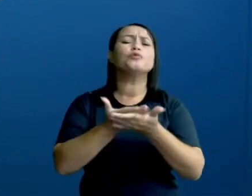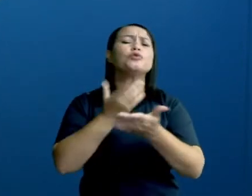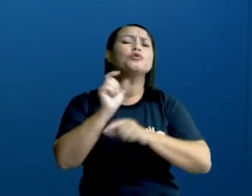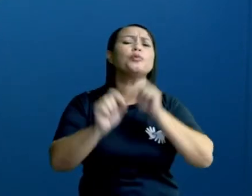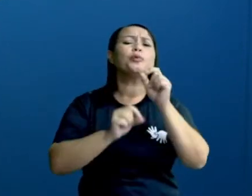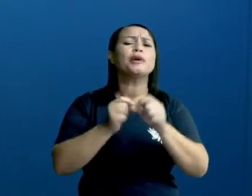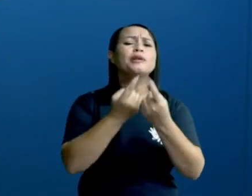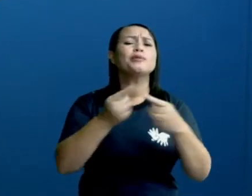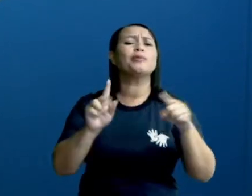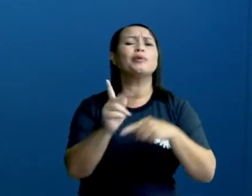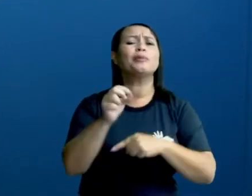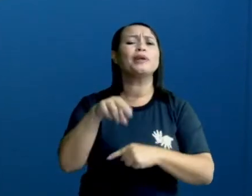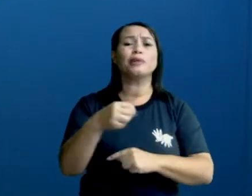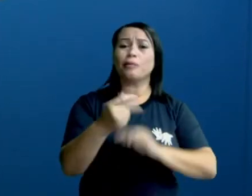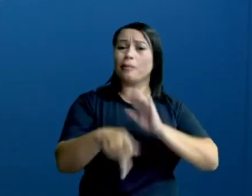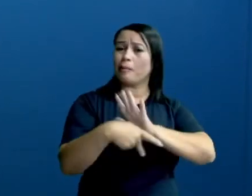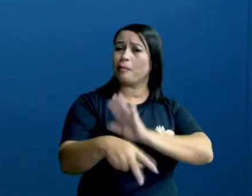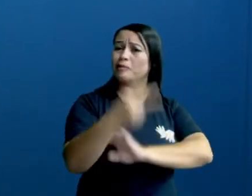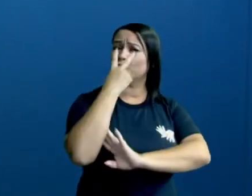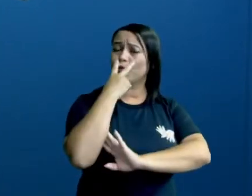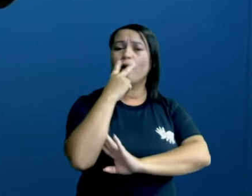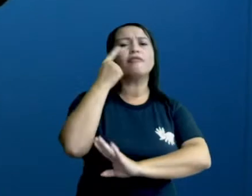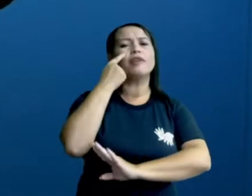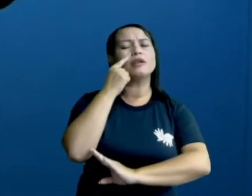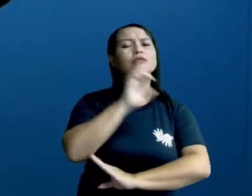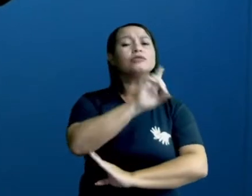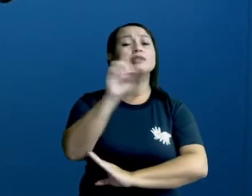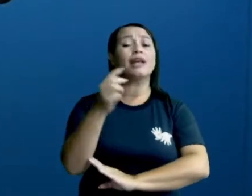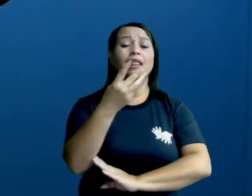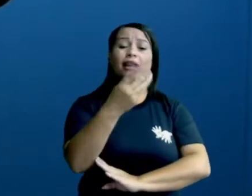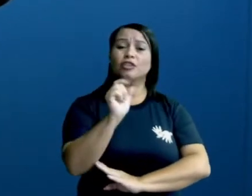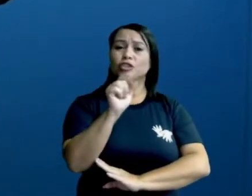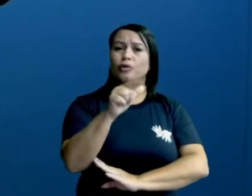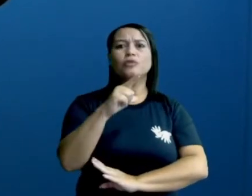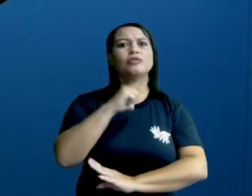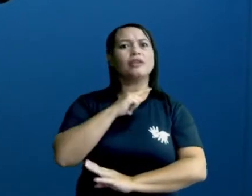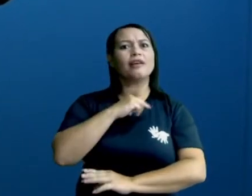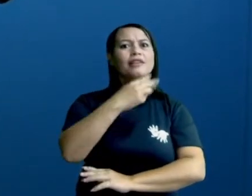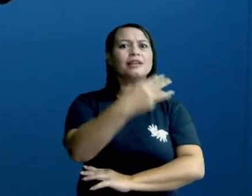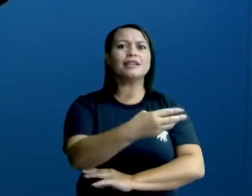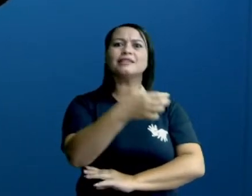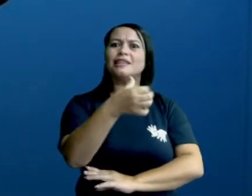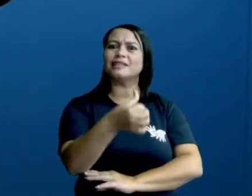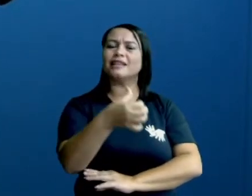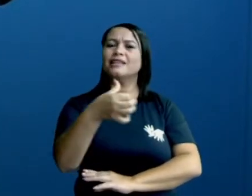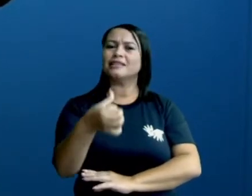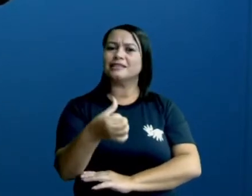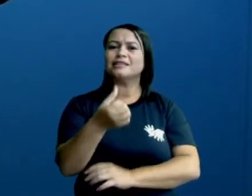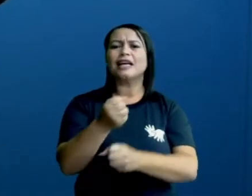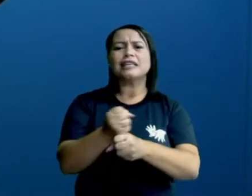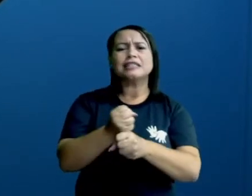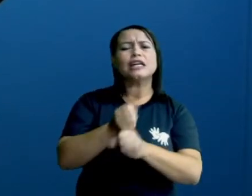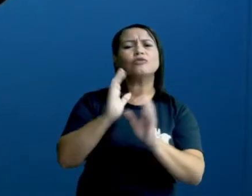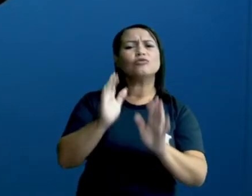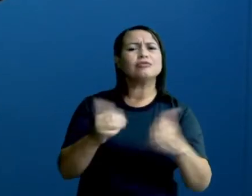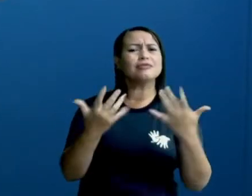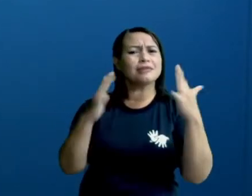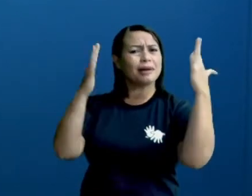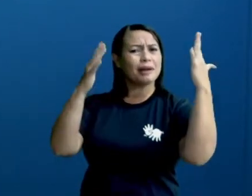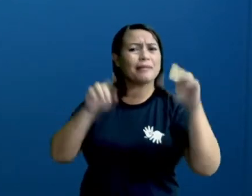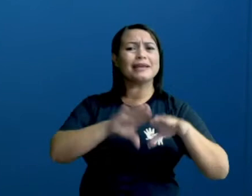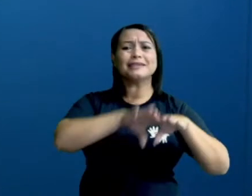da Vitória de Santo Antão, tendo em vista que no último 3 de agosto, completado 376 anos da Batalha do Monte